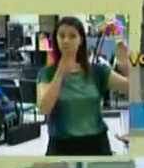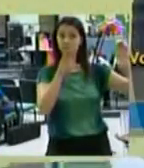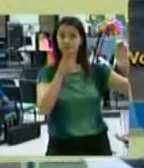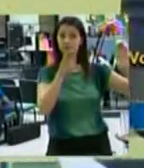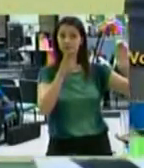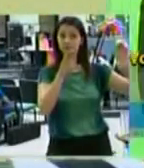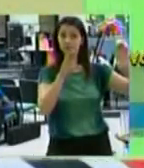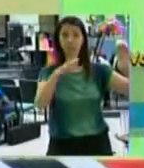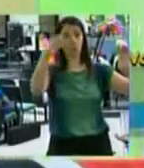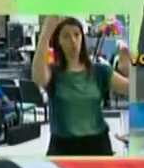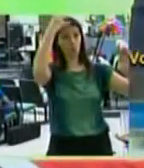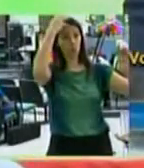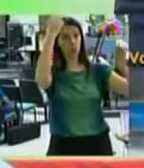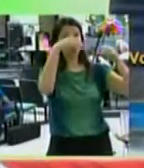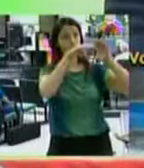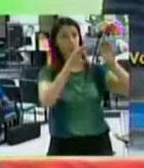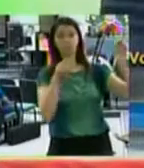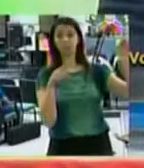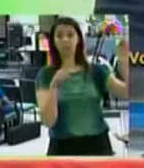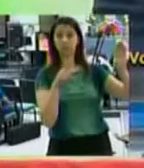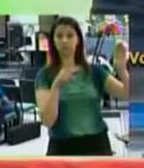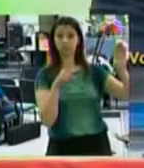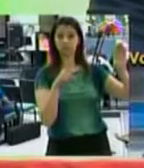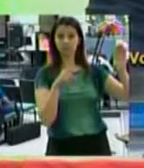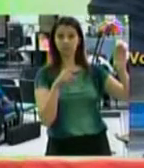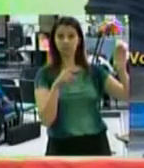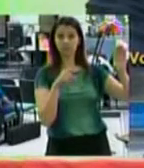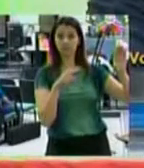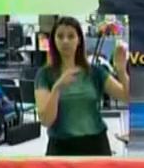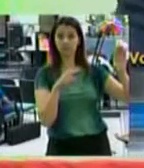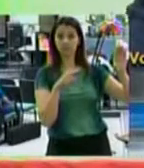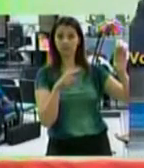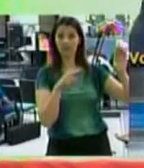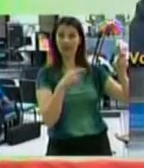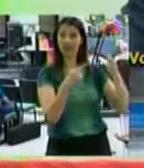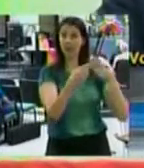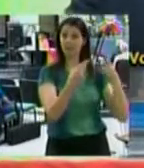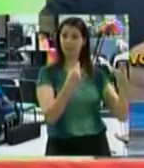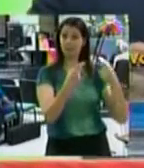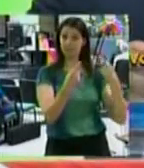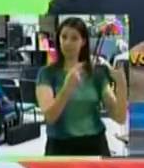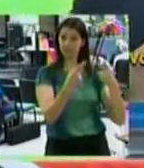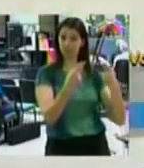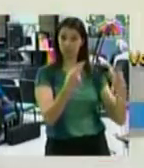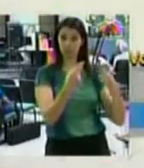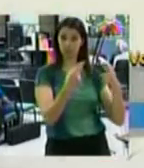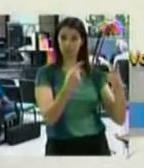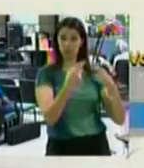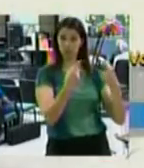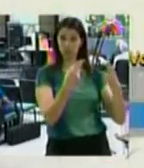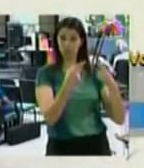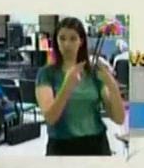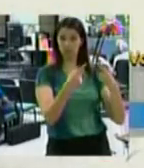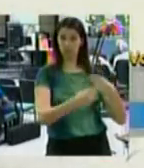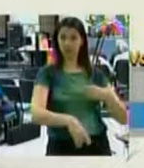o reino dos céus é semelhante a